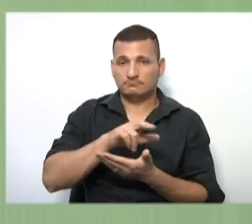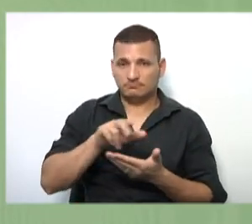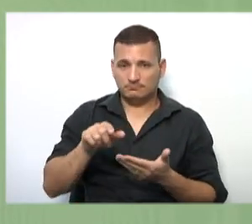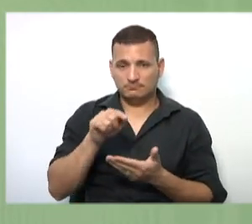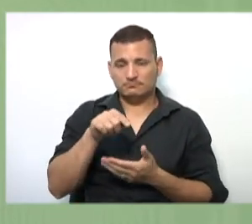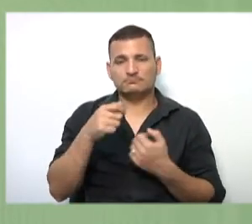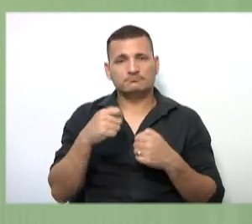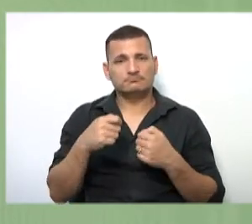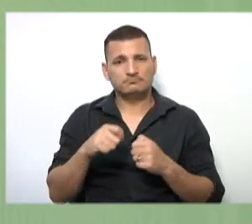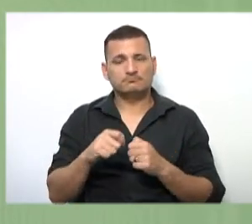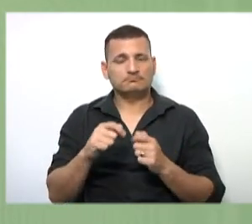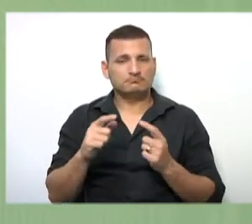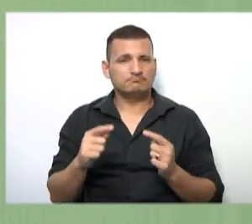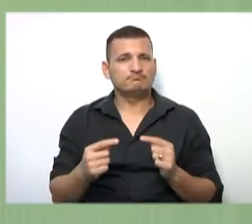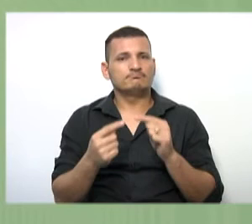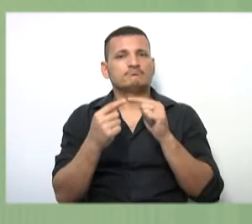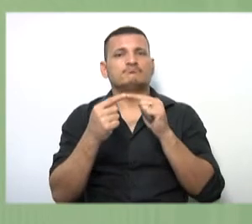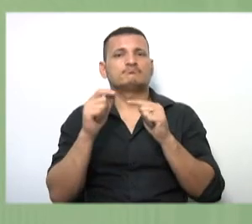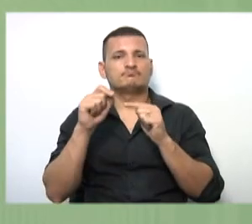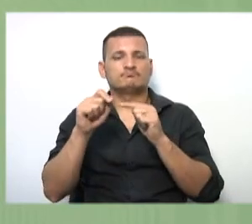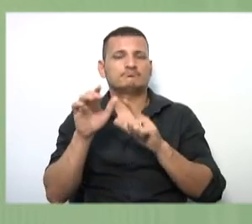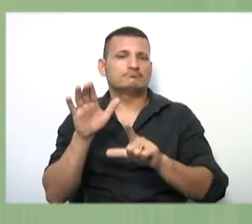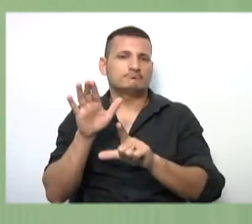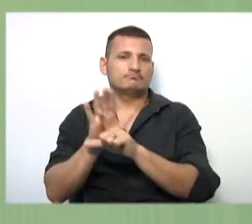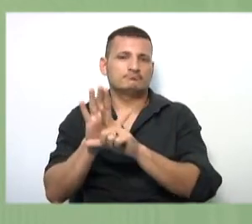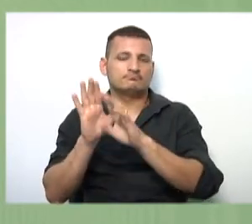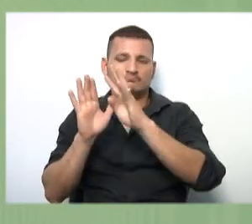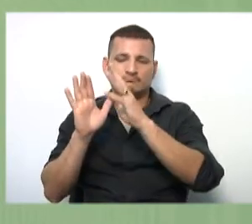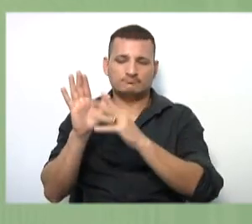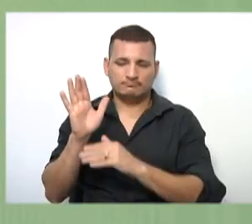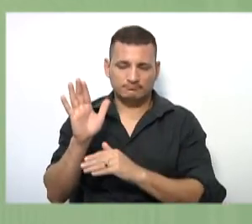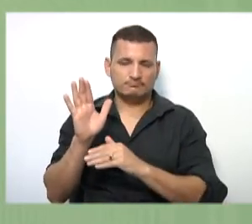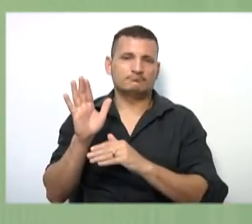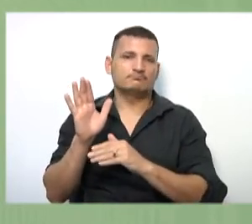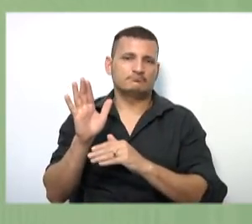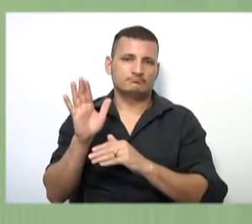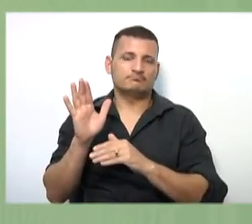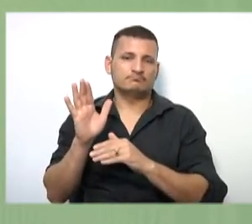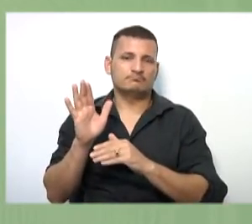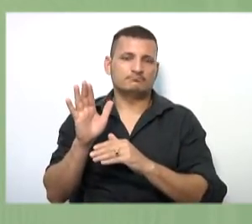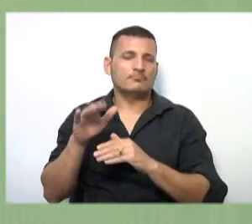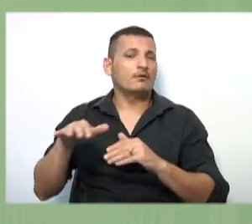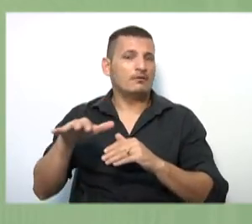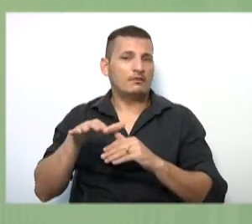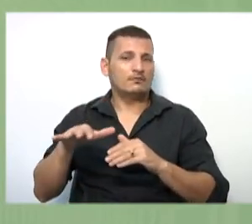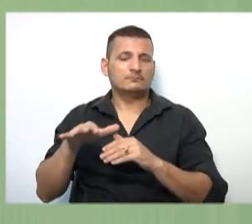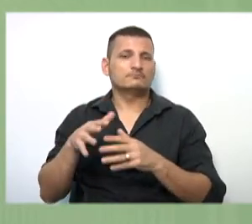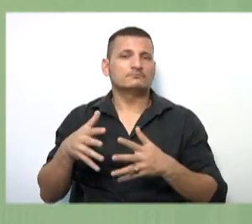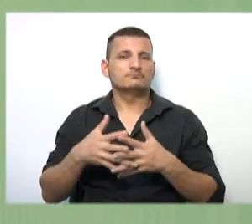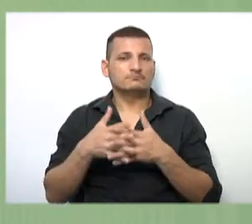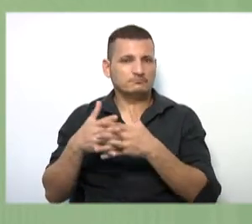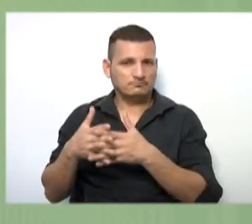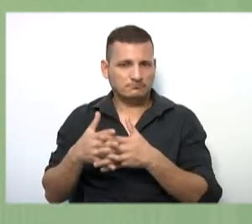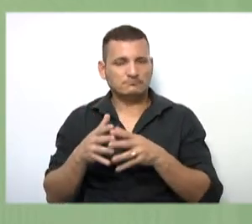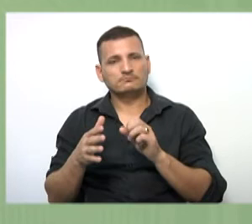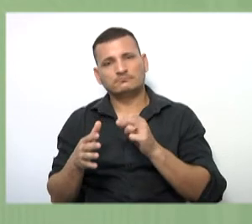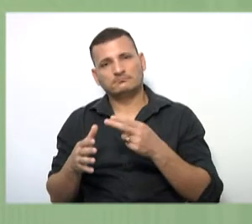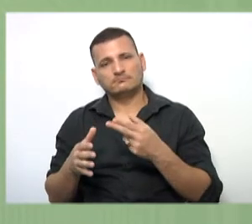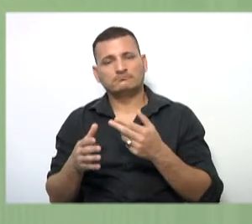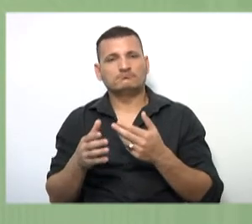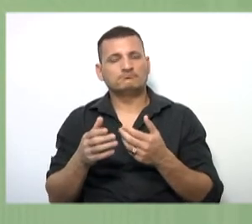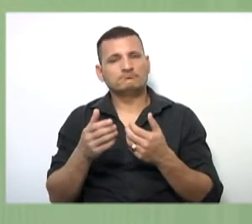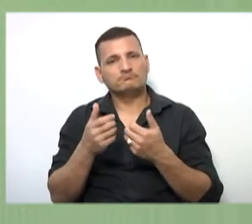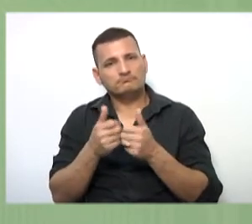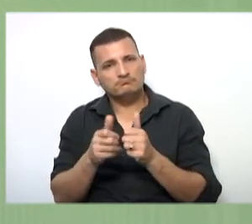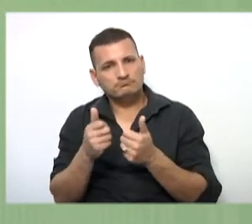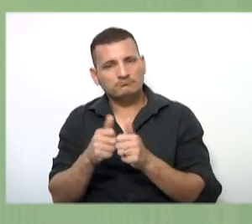se adequar a todas as leis vigentes relacionadas ao transporte de carga e passageiros.